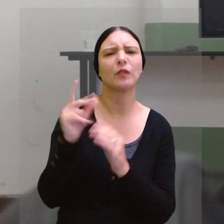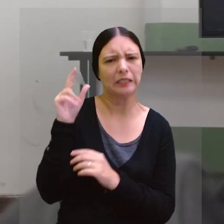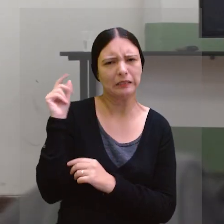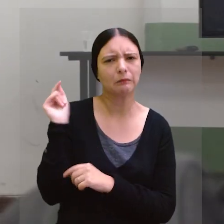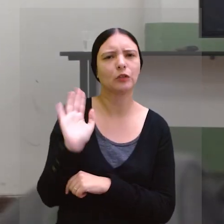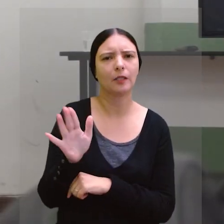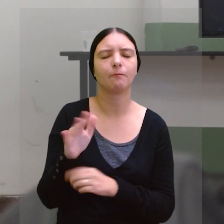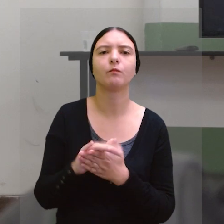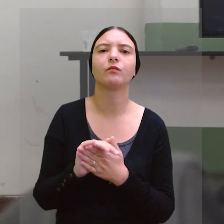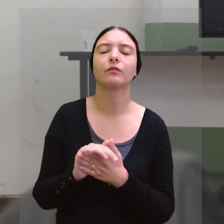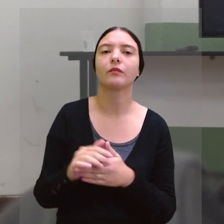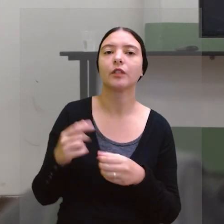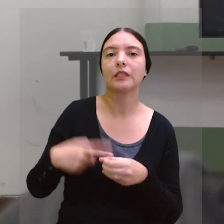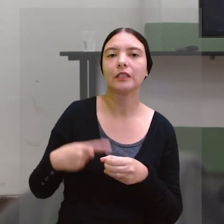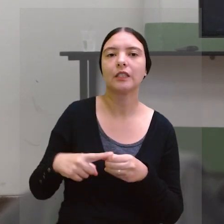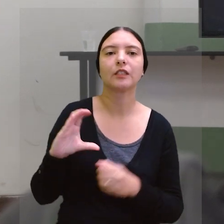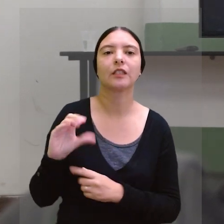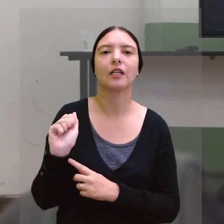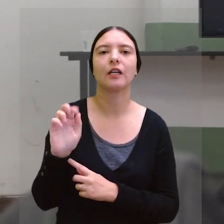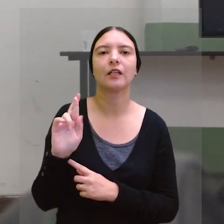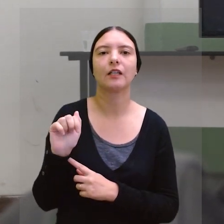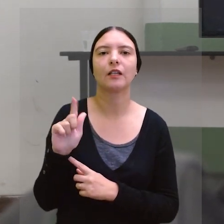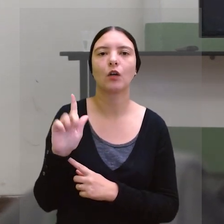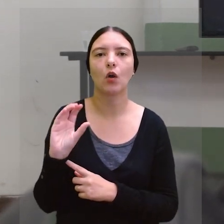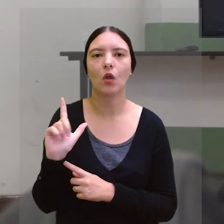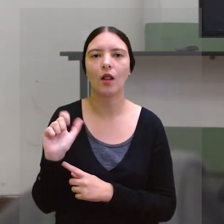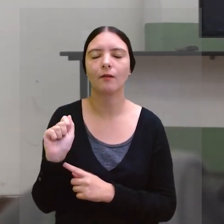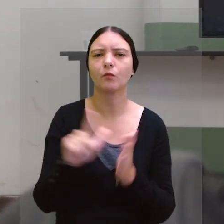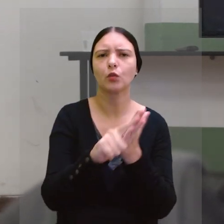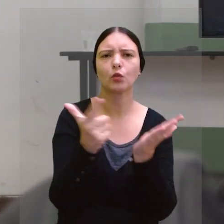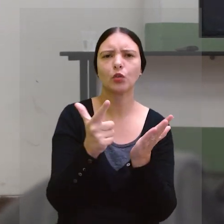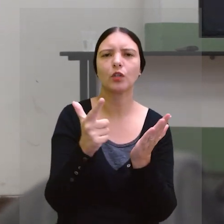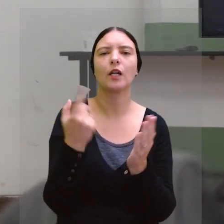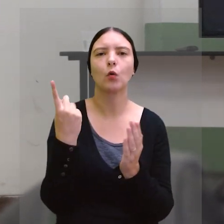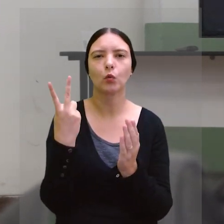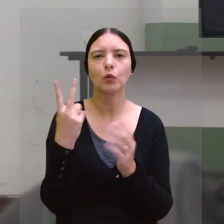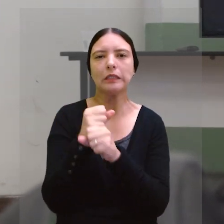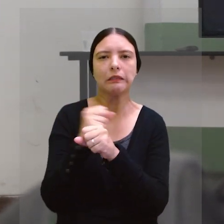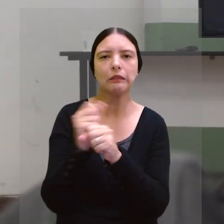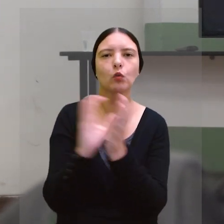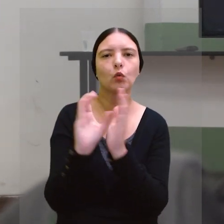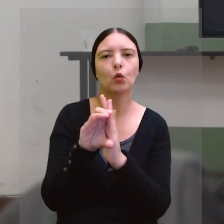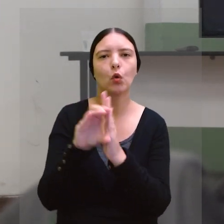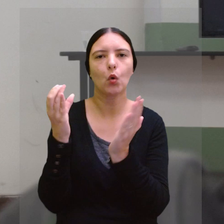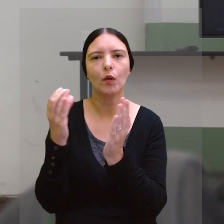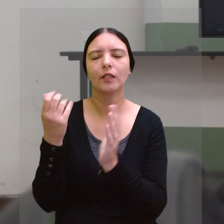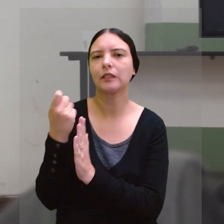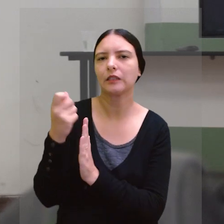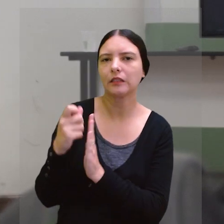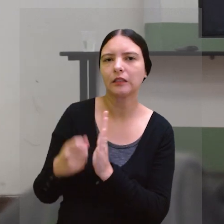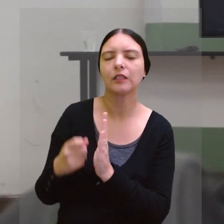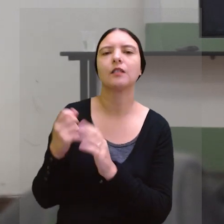tempo. Na cidade de Carangola, eu escrevi crônica nos jornais por uns 12 anos, direto. E depois eu juntei algumas